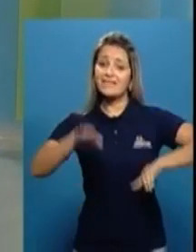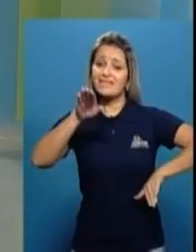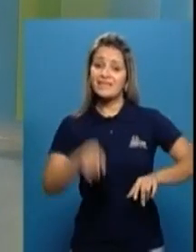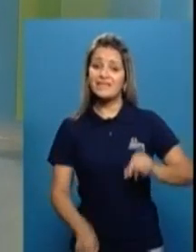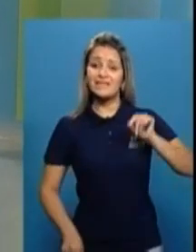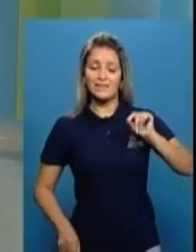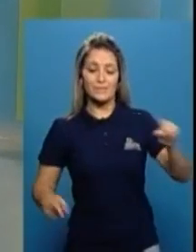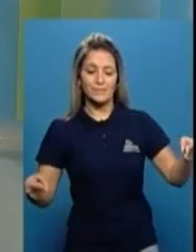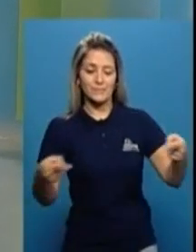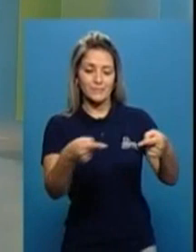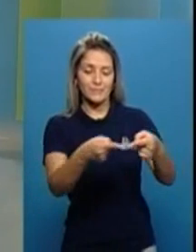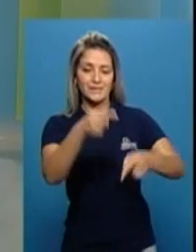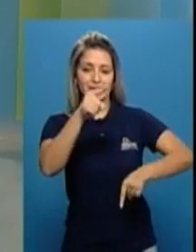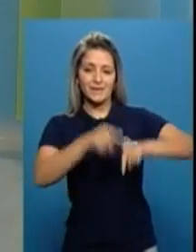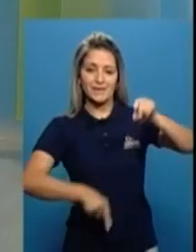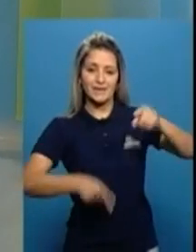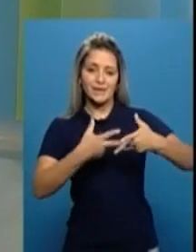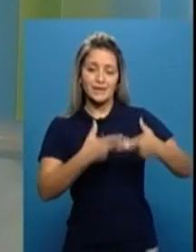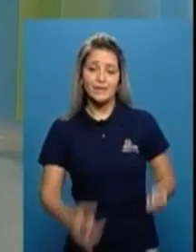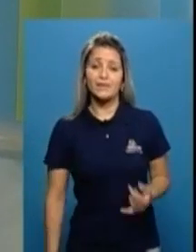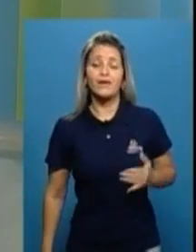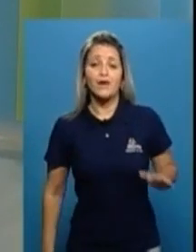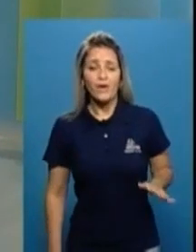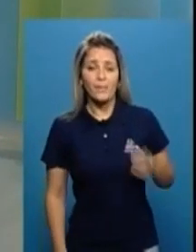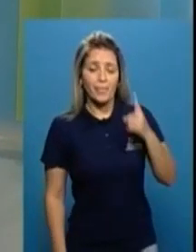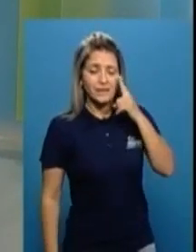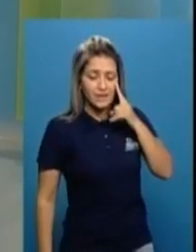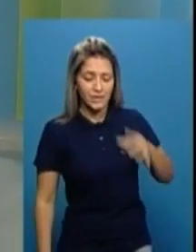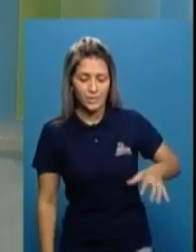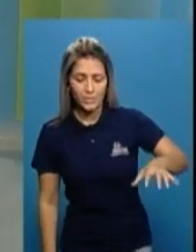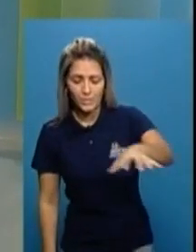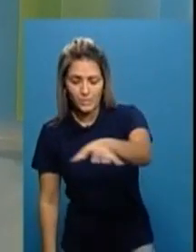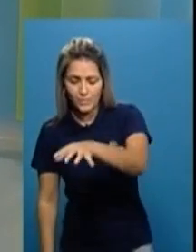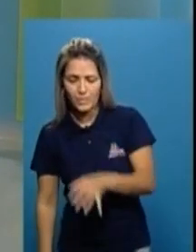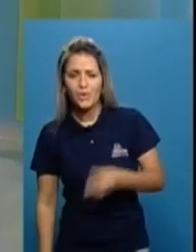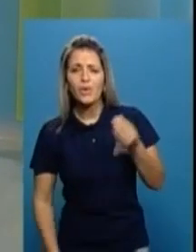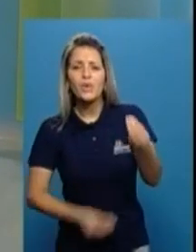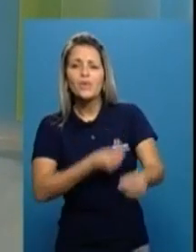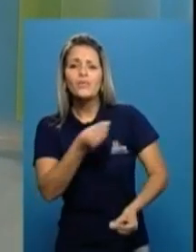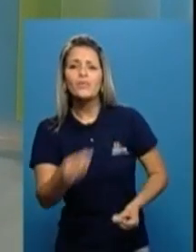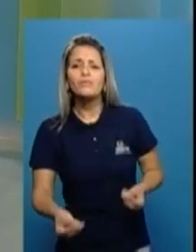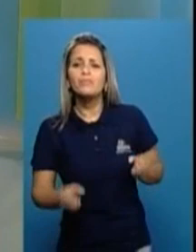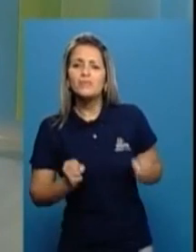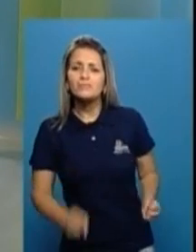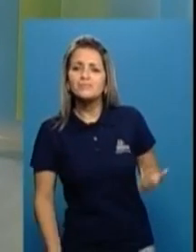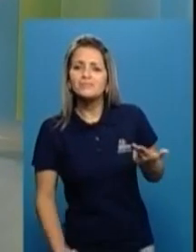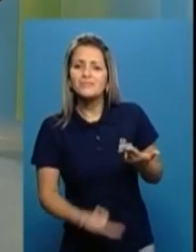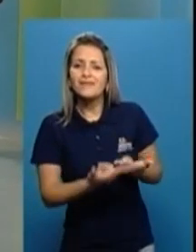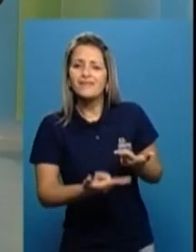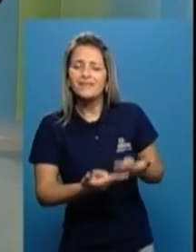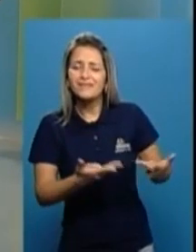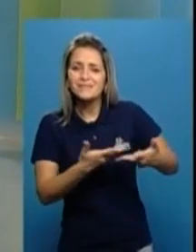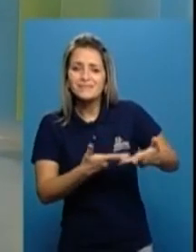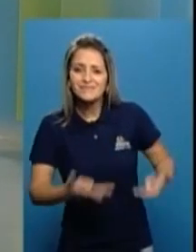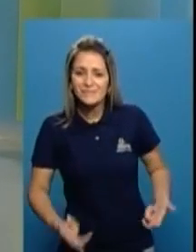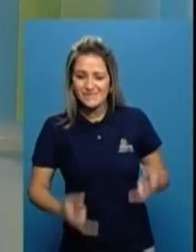de produto. Então aqui, quando usar um layout por processo funcional? As principais vantagens de